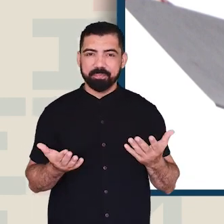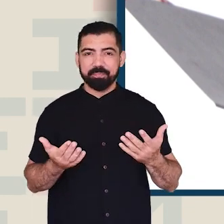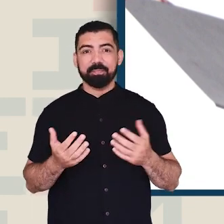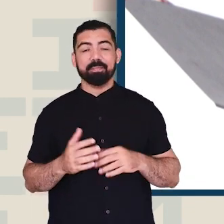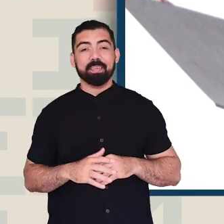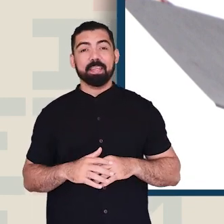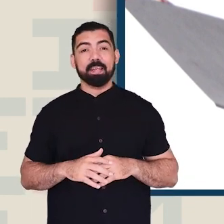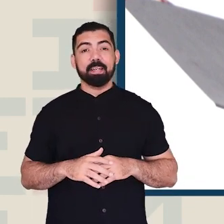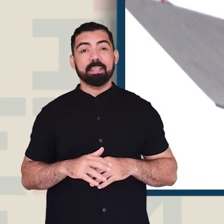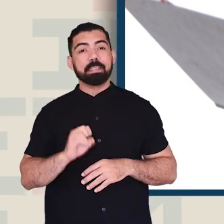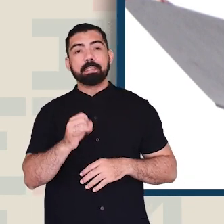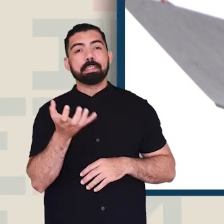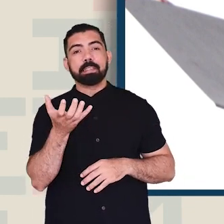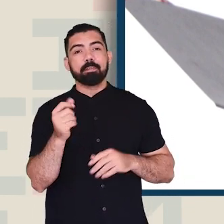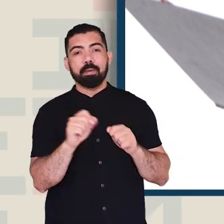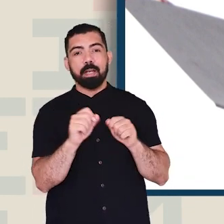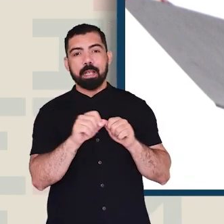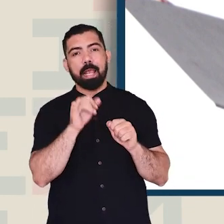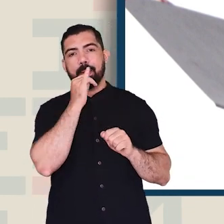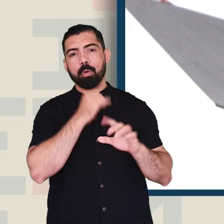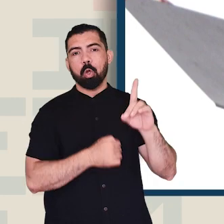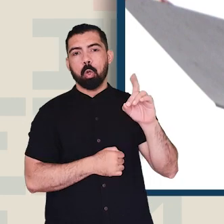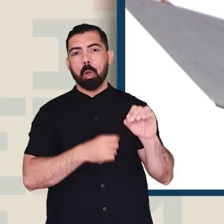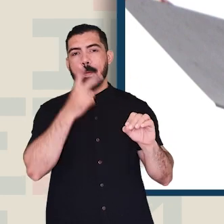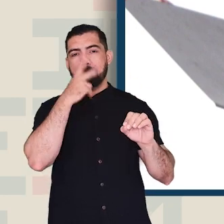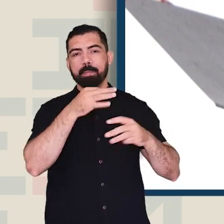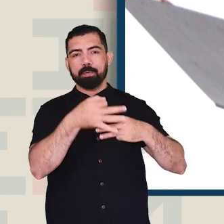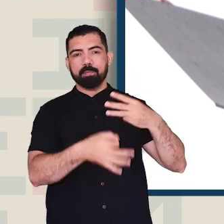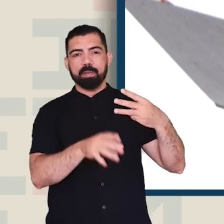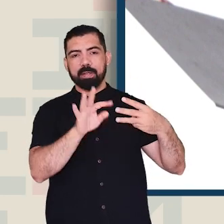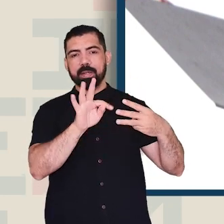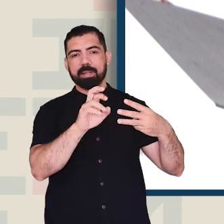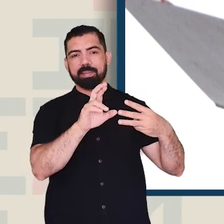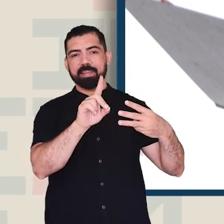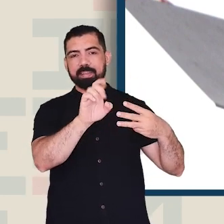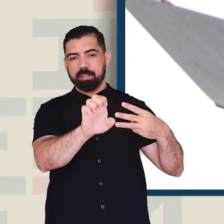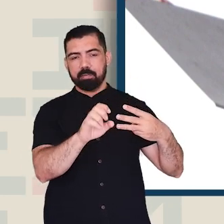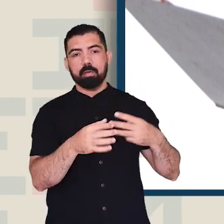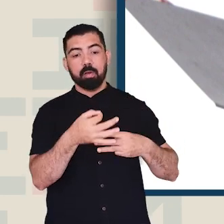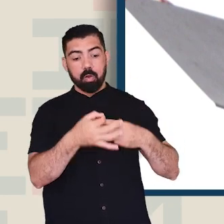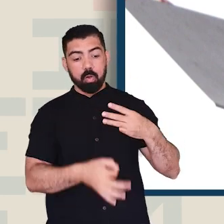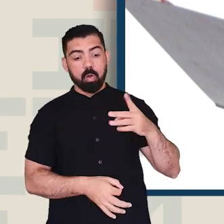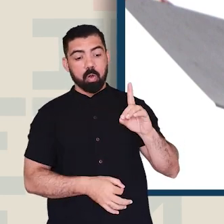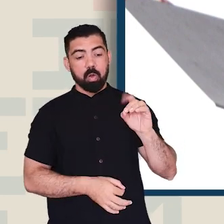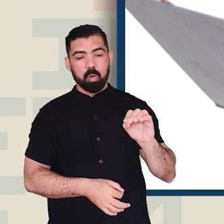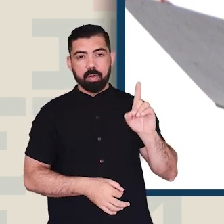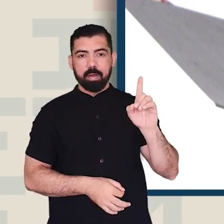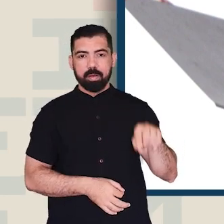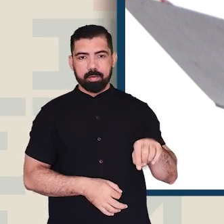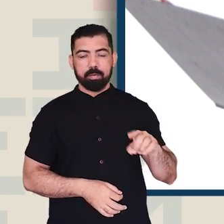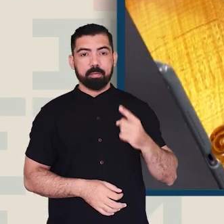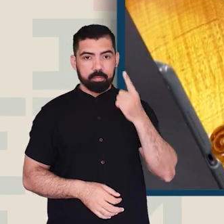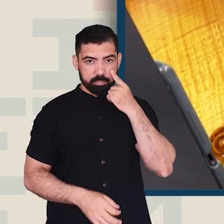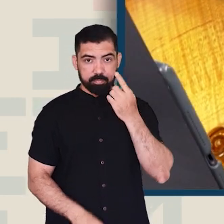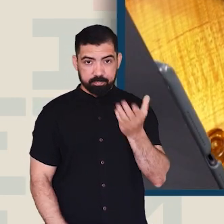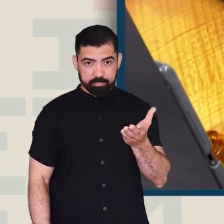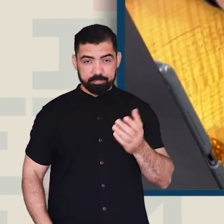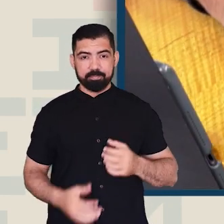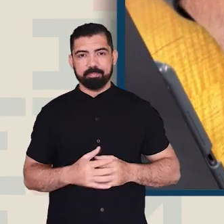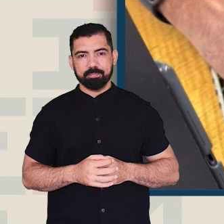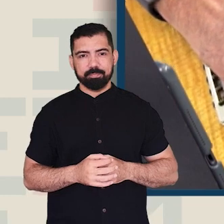fazia, se eu fizesse em Dó, né? Essa mesma tríadezinha em Dó, então no Dó seria a nota Dó aqui,